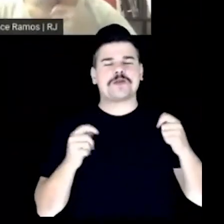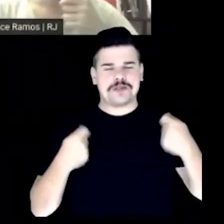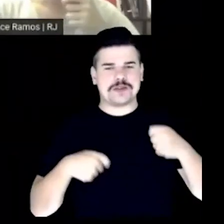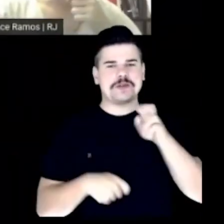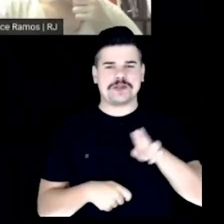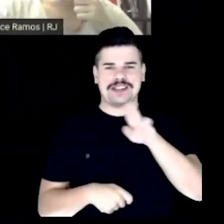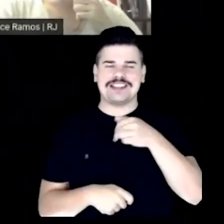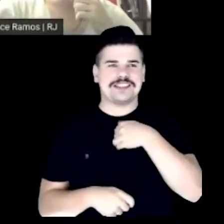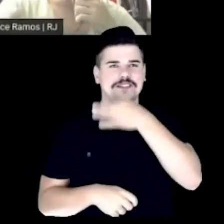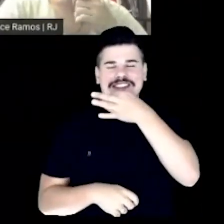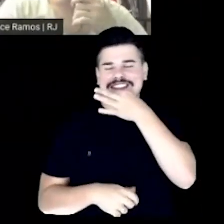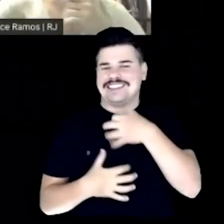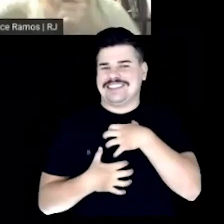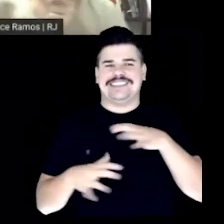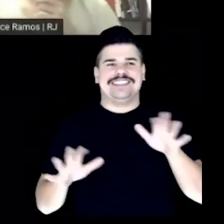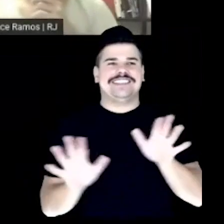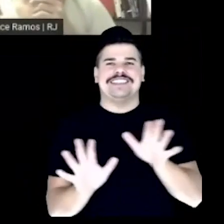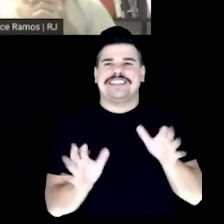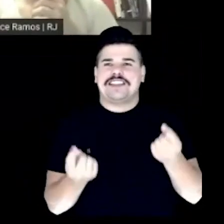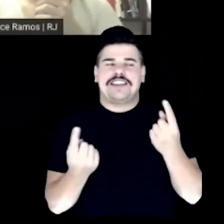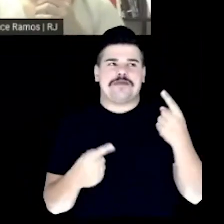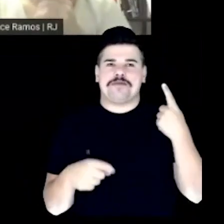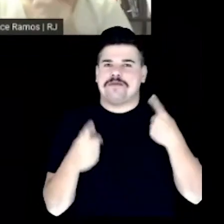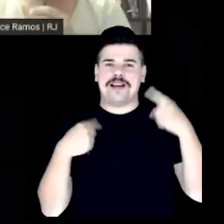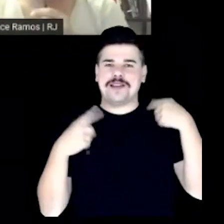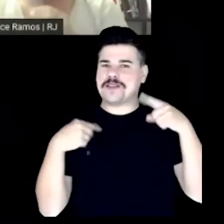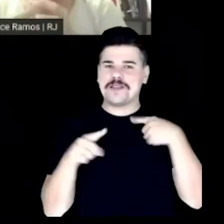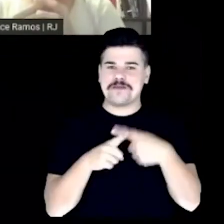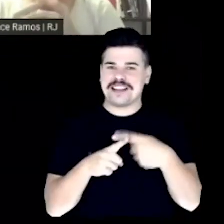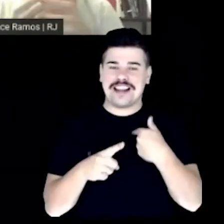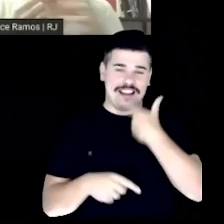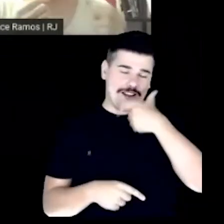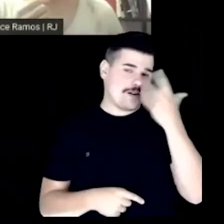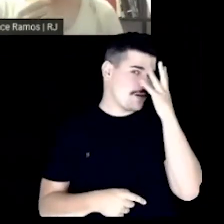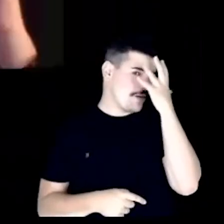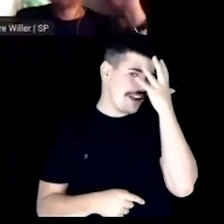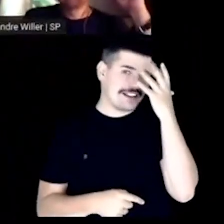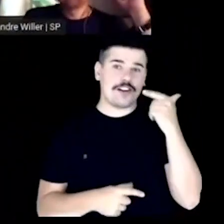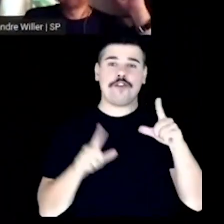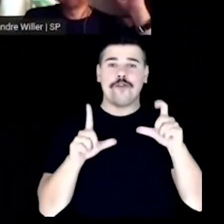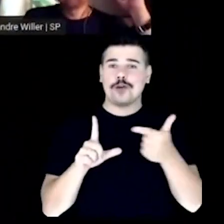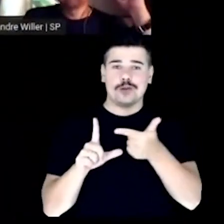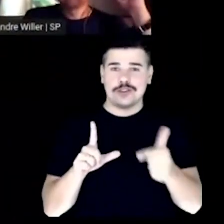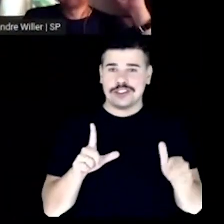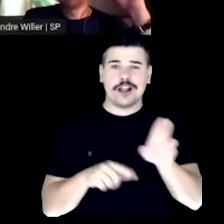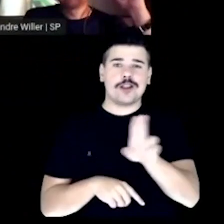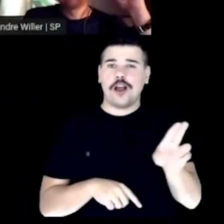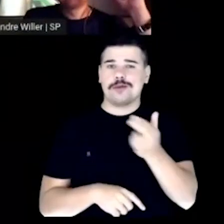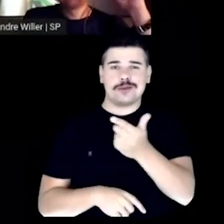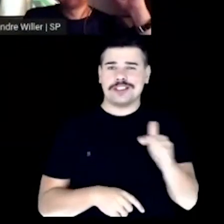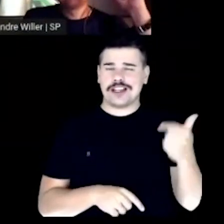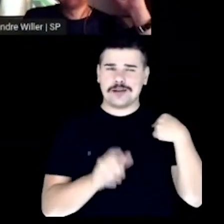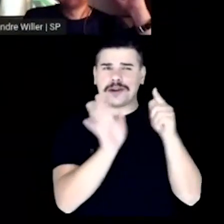todas vão usar. Só um comentário, assim, é porque foi um negócio tão doido, né? E a pessoa não tinha foto, não tinha